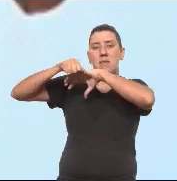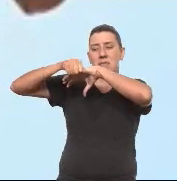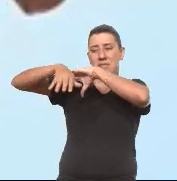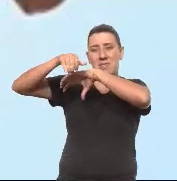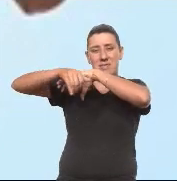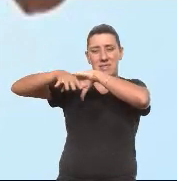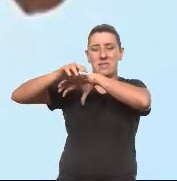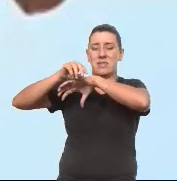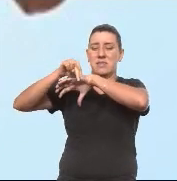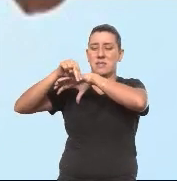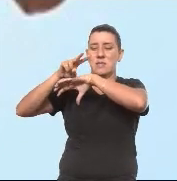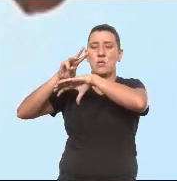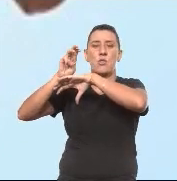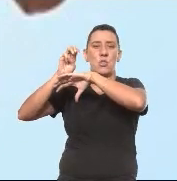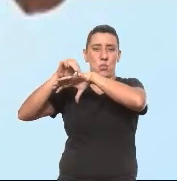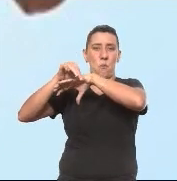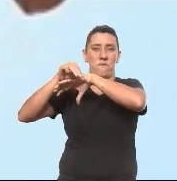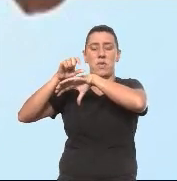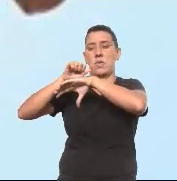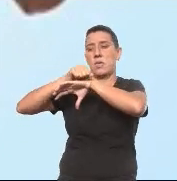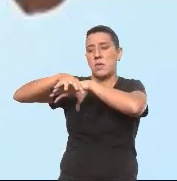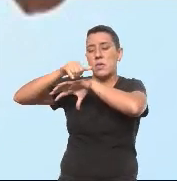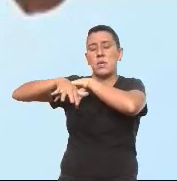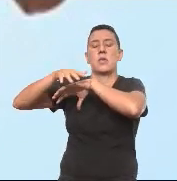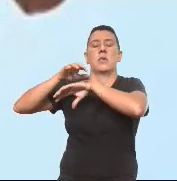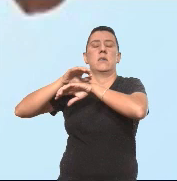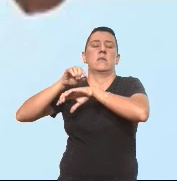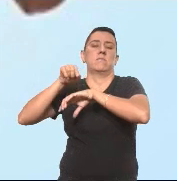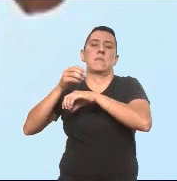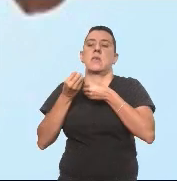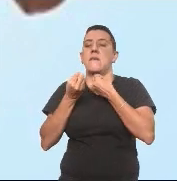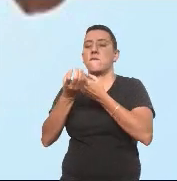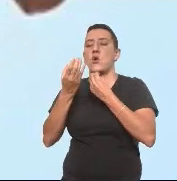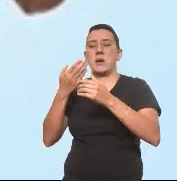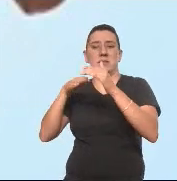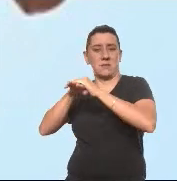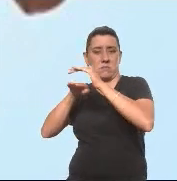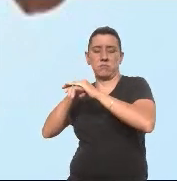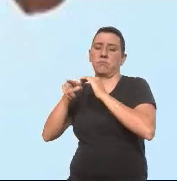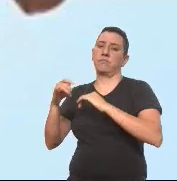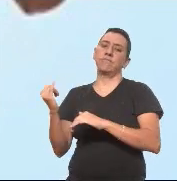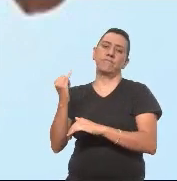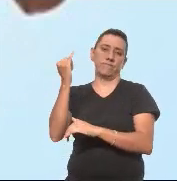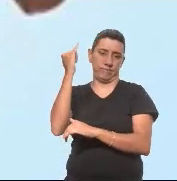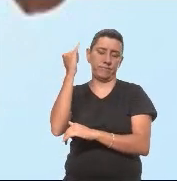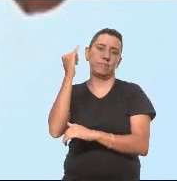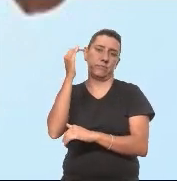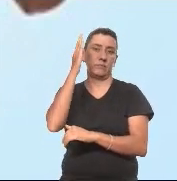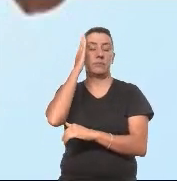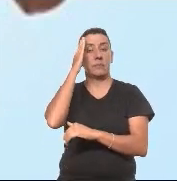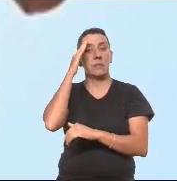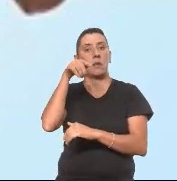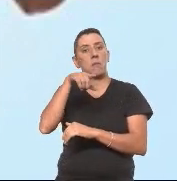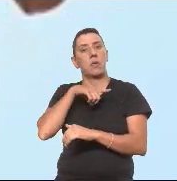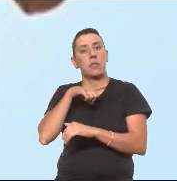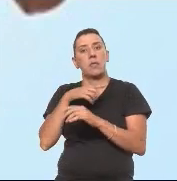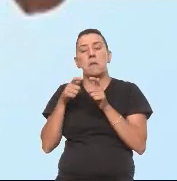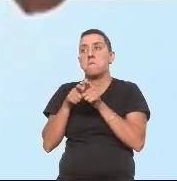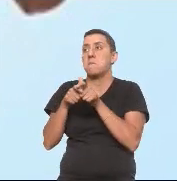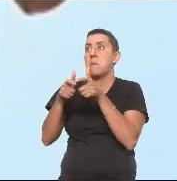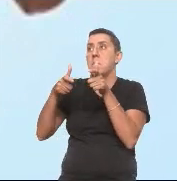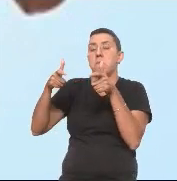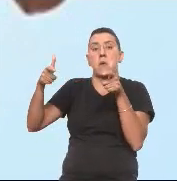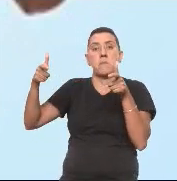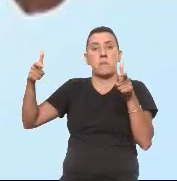né para prover serviços na nuvem é isso é uma tendência também cada vez mais eu preciso colocar os grandes volumes de